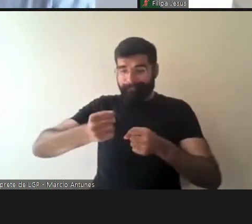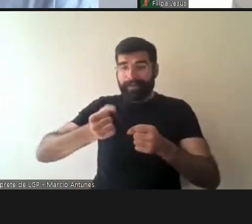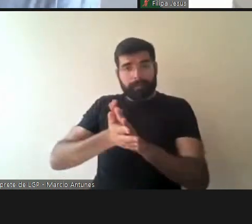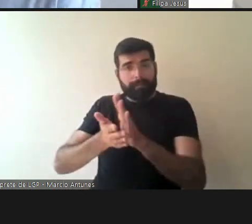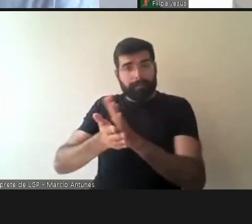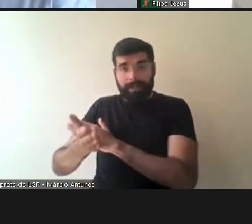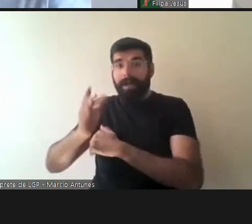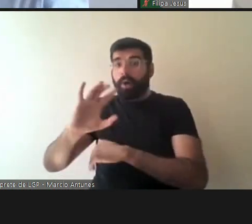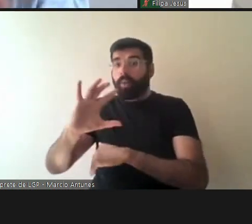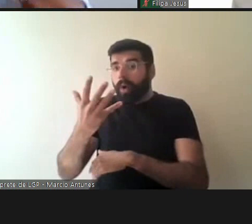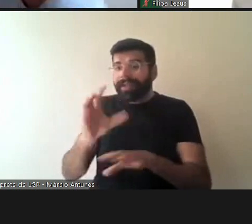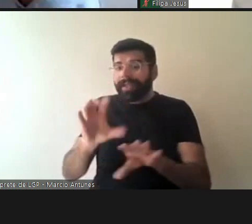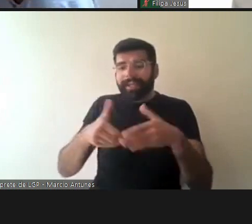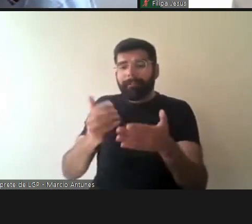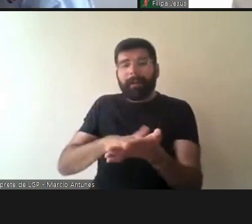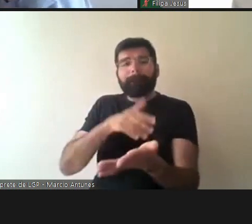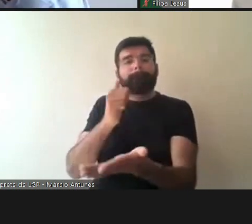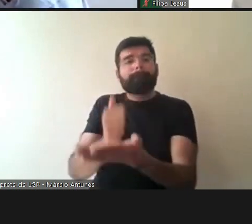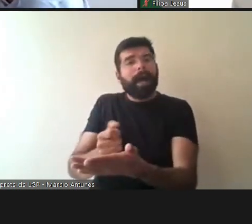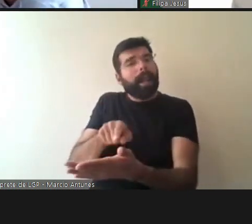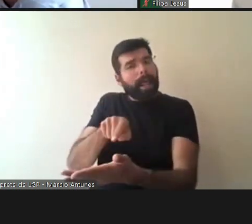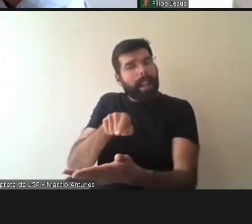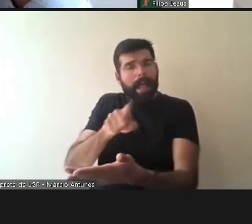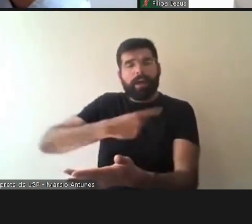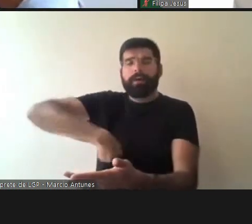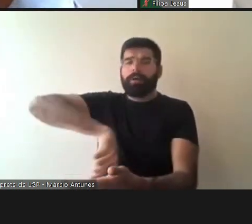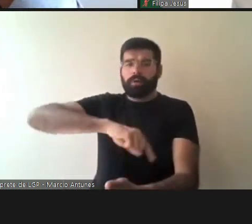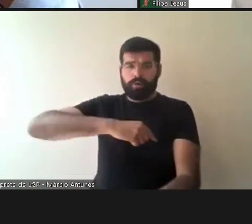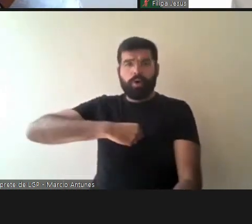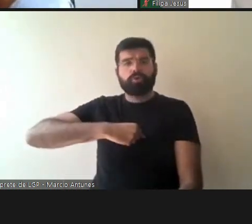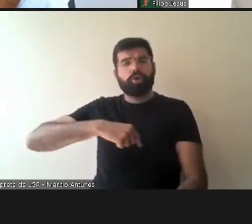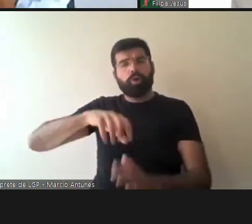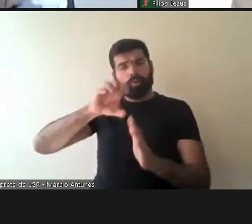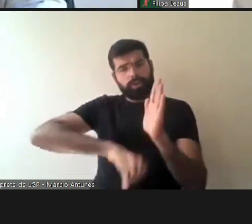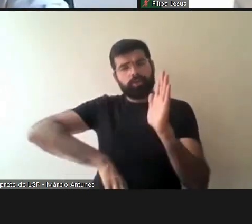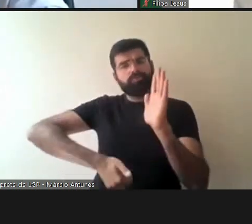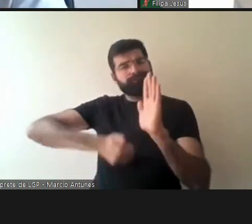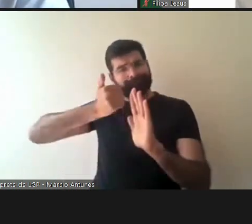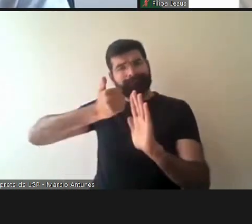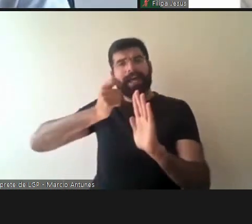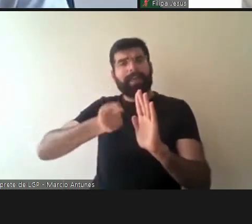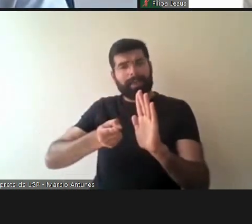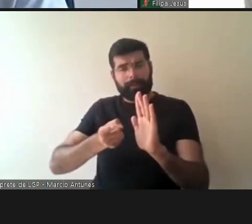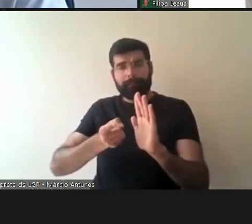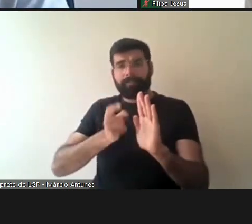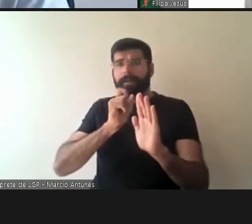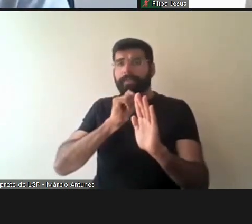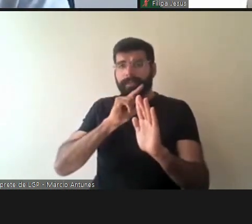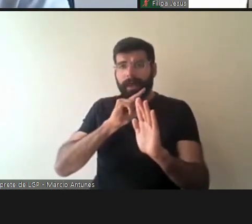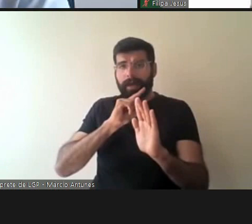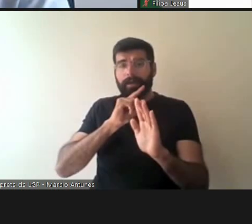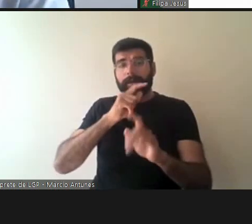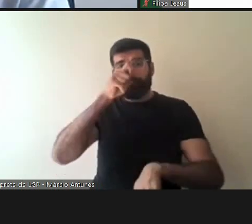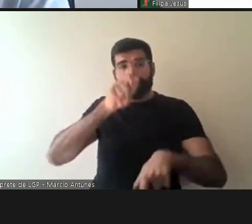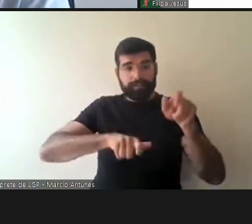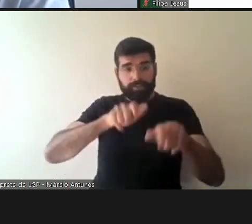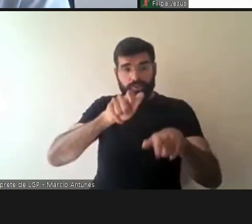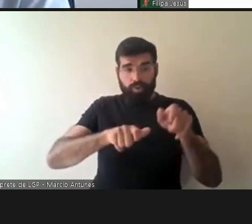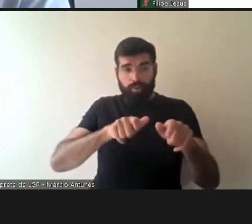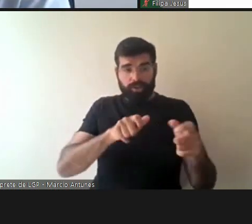equipa estiver formada, nós temos melhores condições de chegar junto do público que